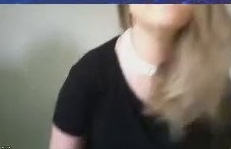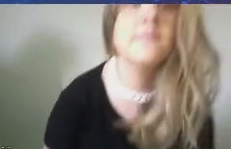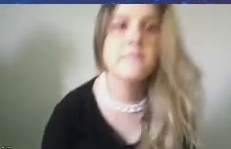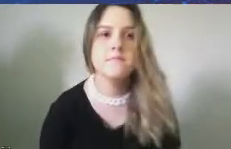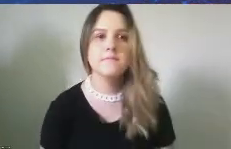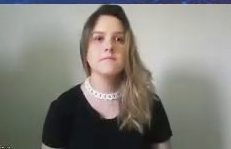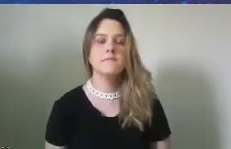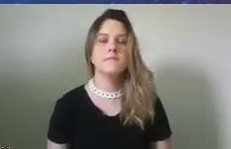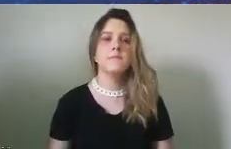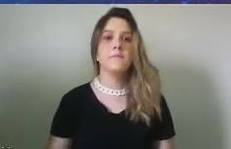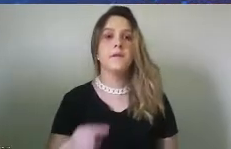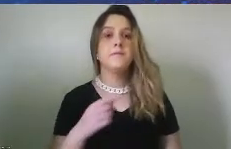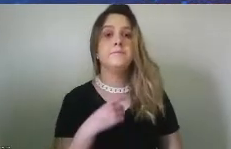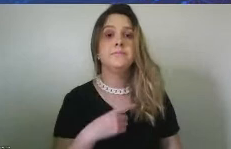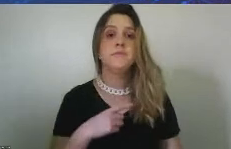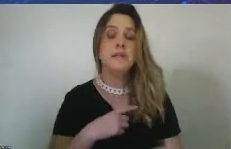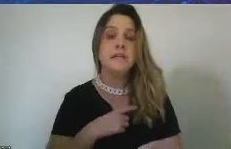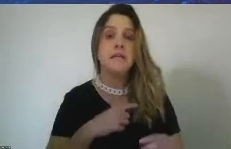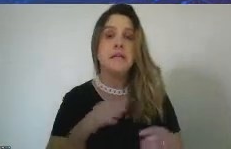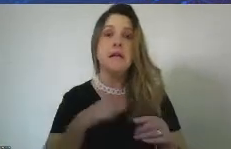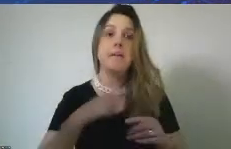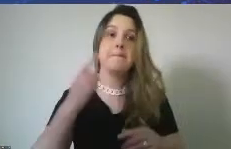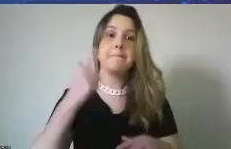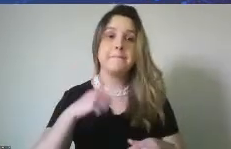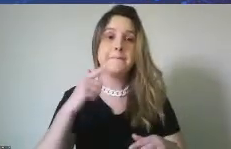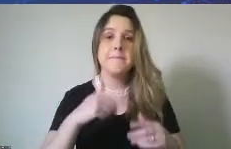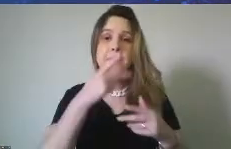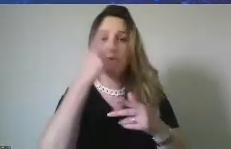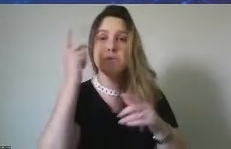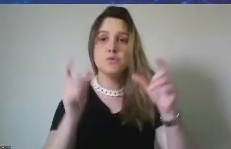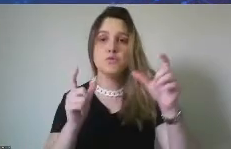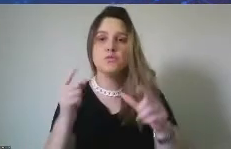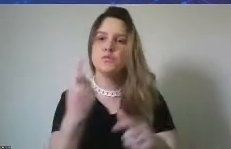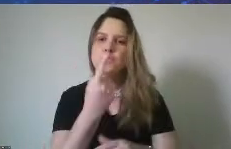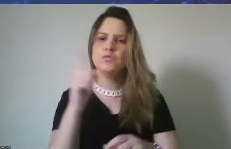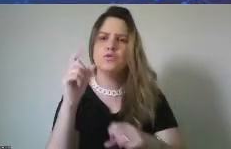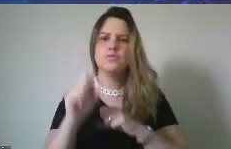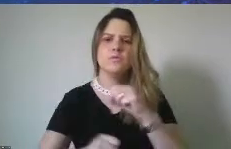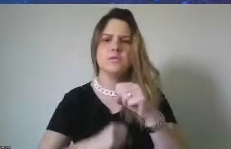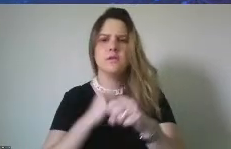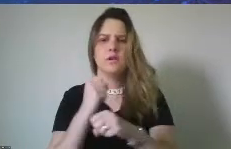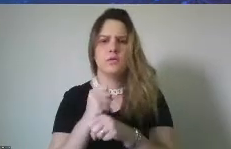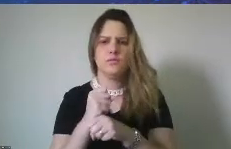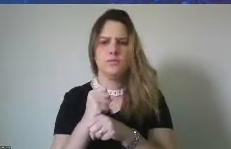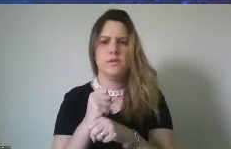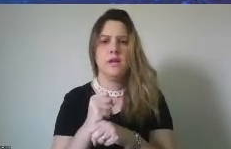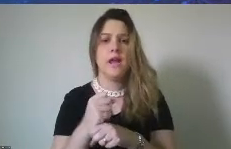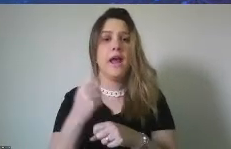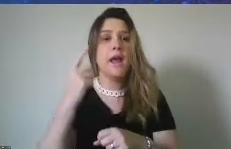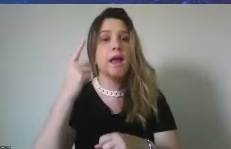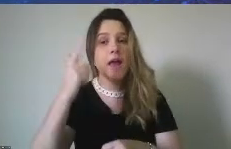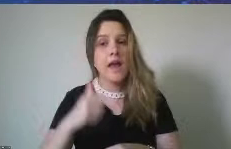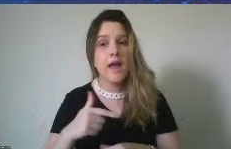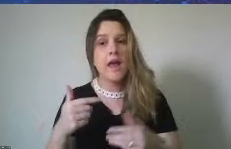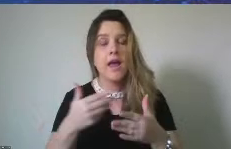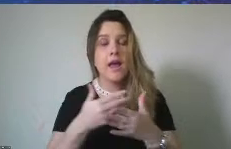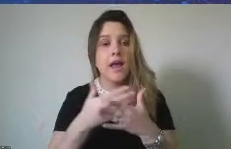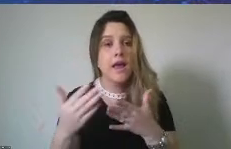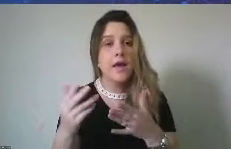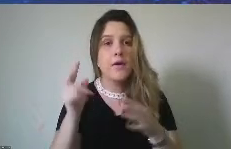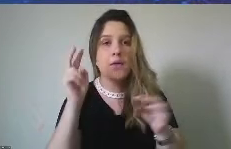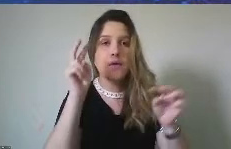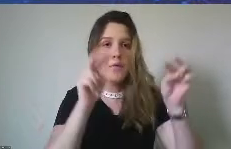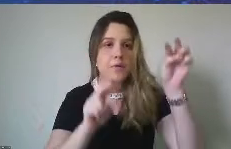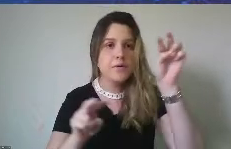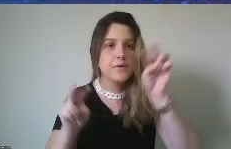isso benchmark do setor nos últimos anos e ainda mais se você olhar aqui o